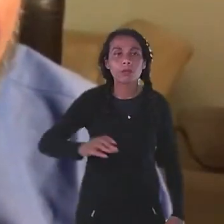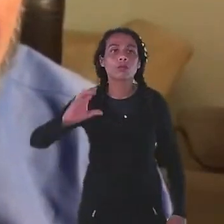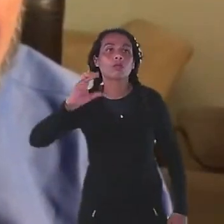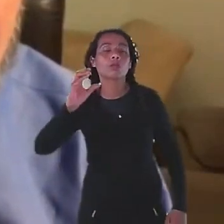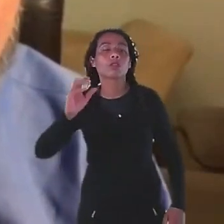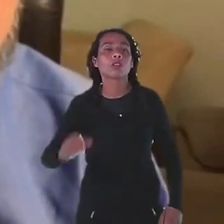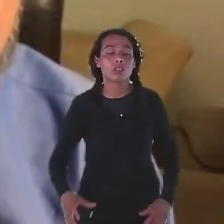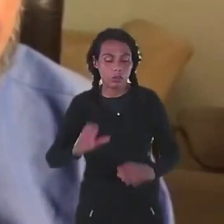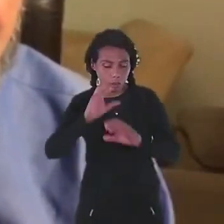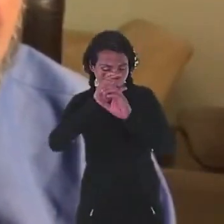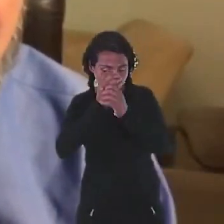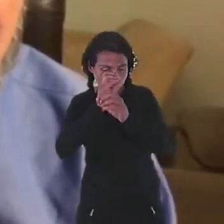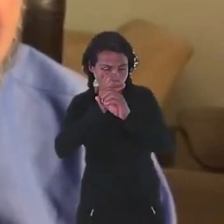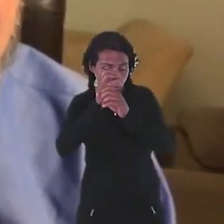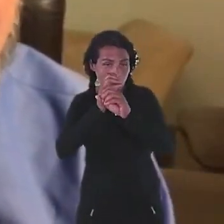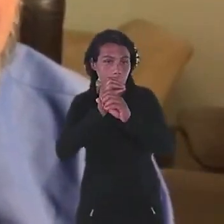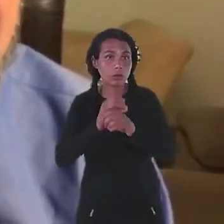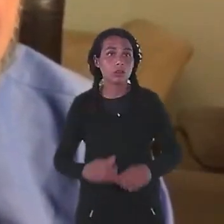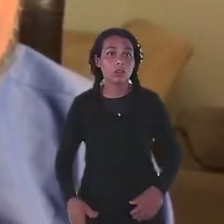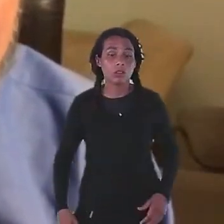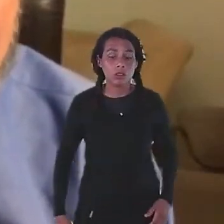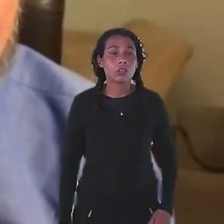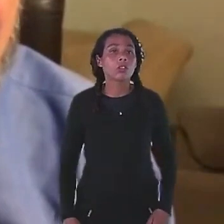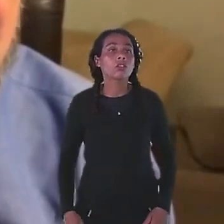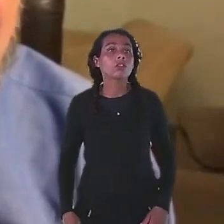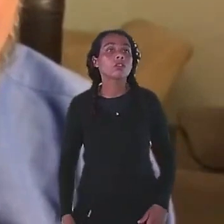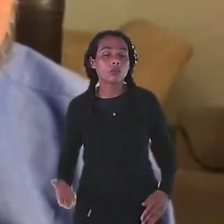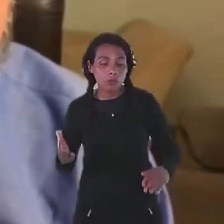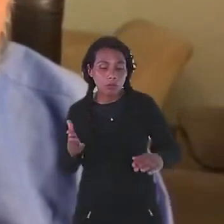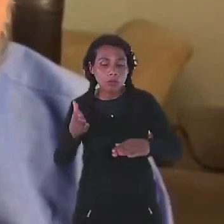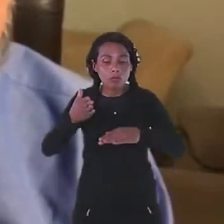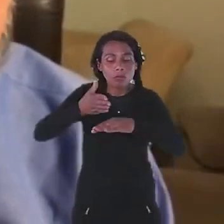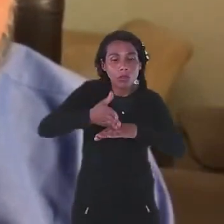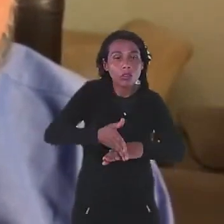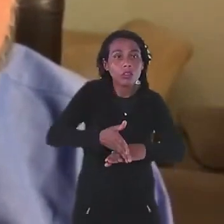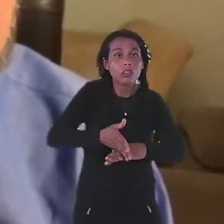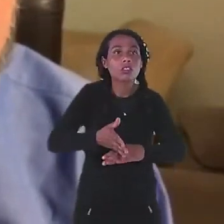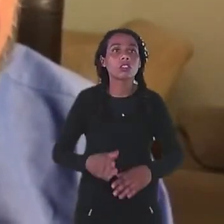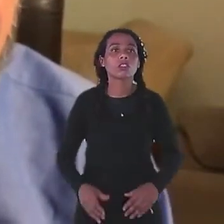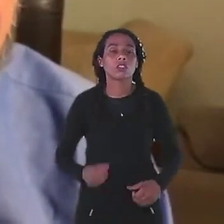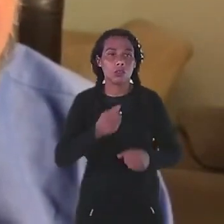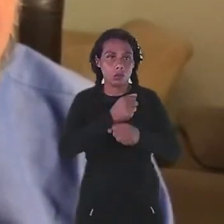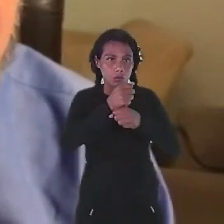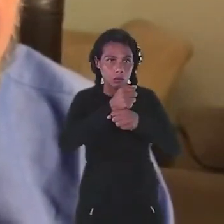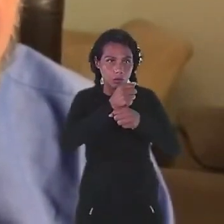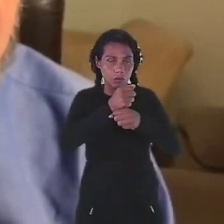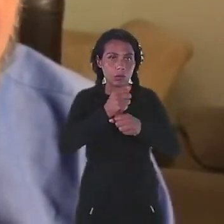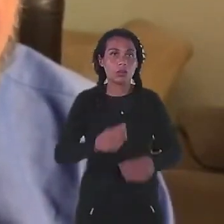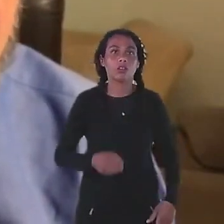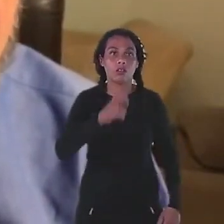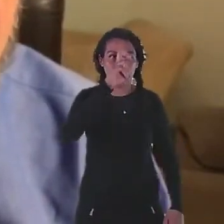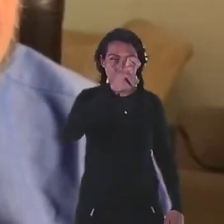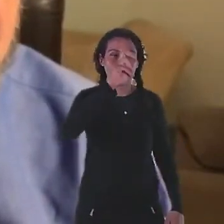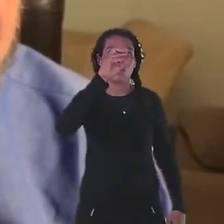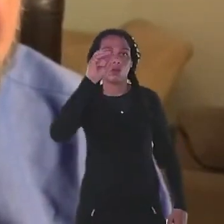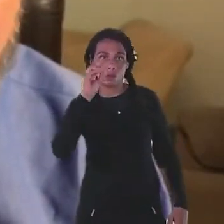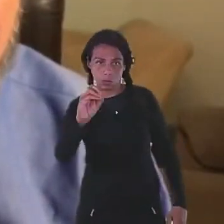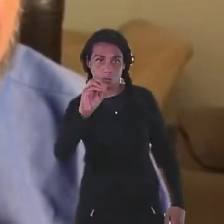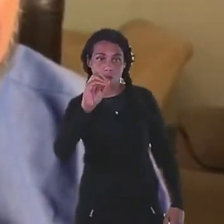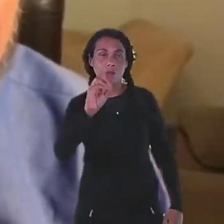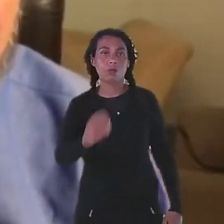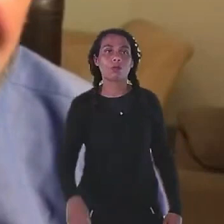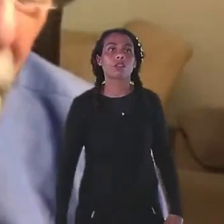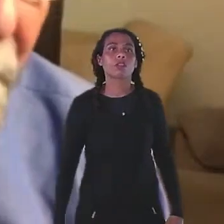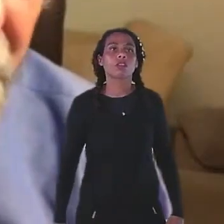que foi um dos fundadores da pesquisa em neurociência do Brasil, nos anos 50. E